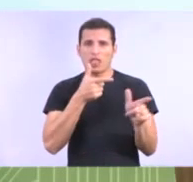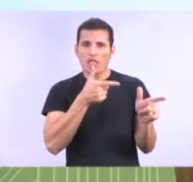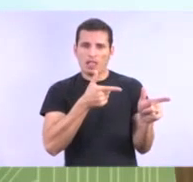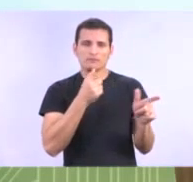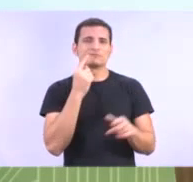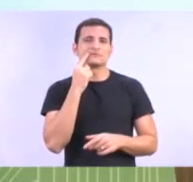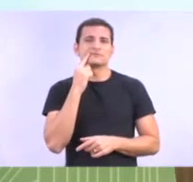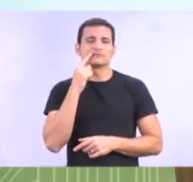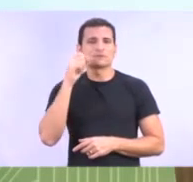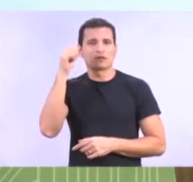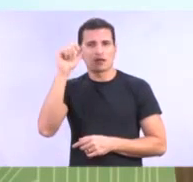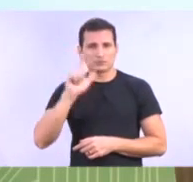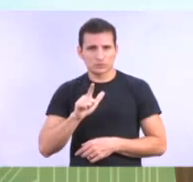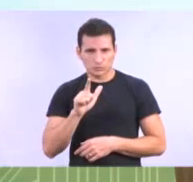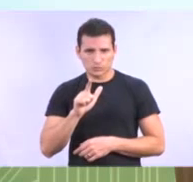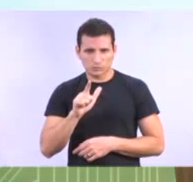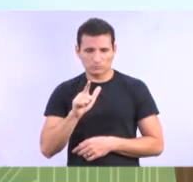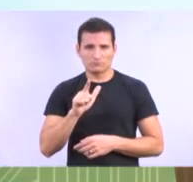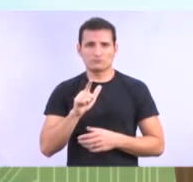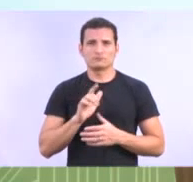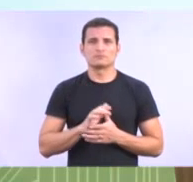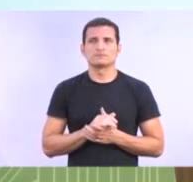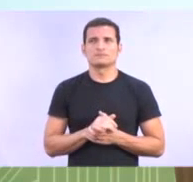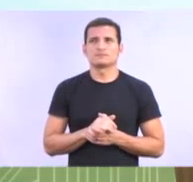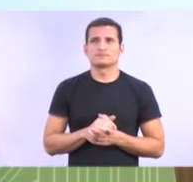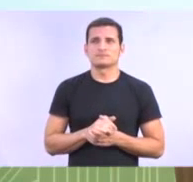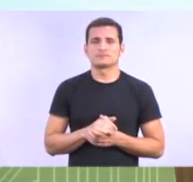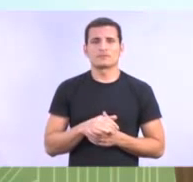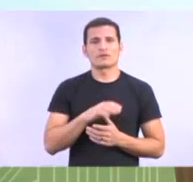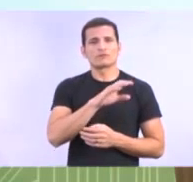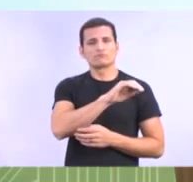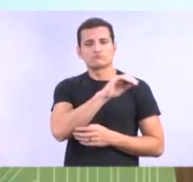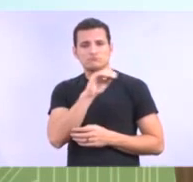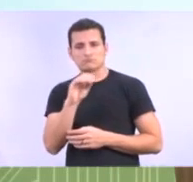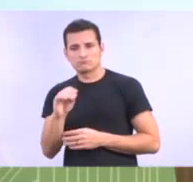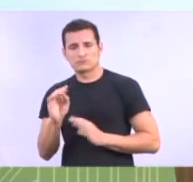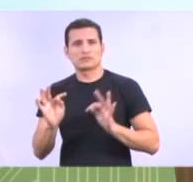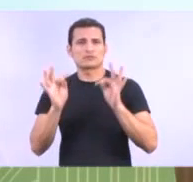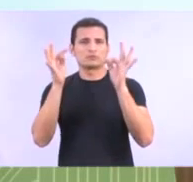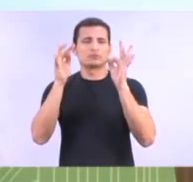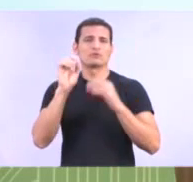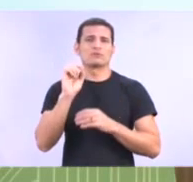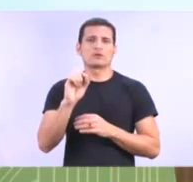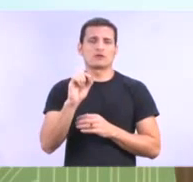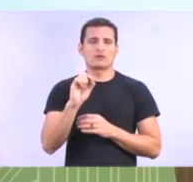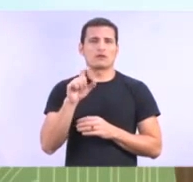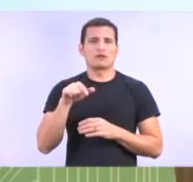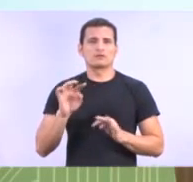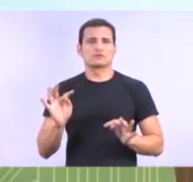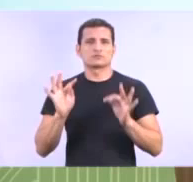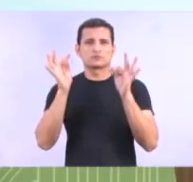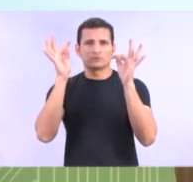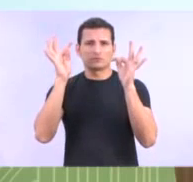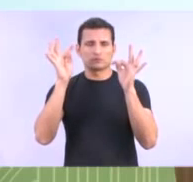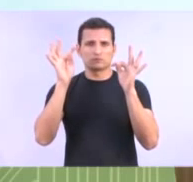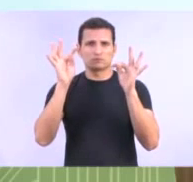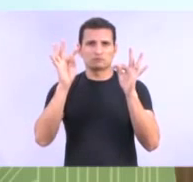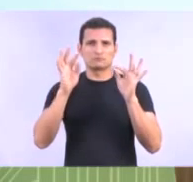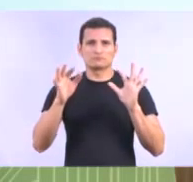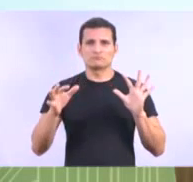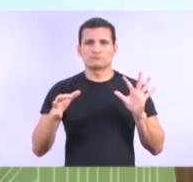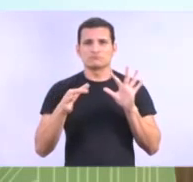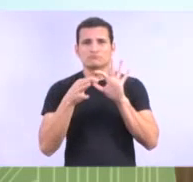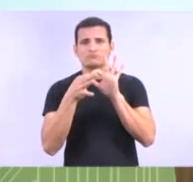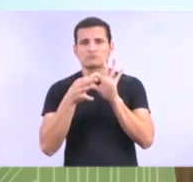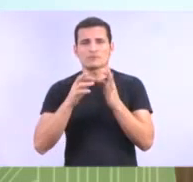dente azul, correto, para a tecnologia, que é o quê? Uma tecnologia que unifica